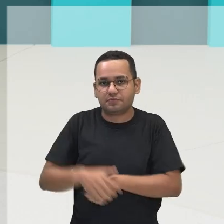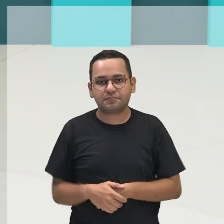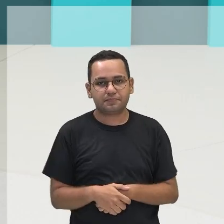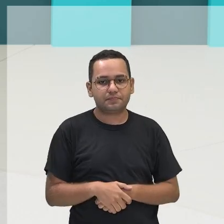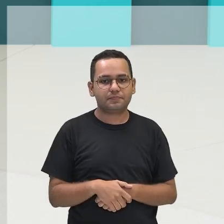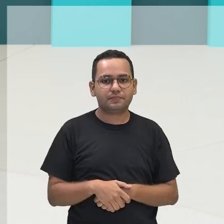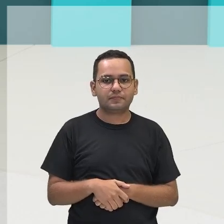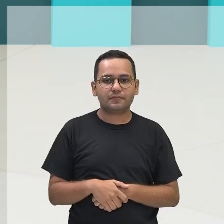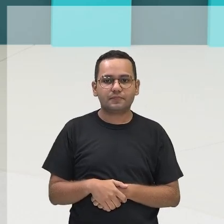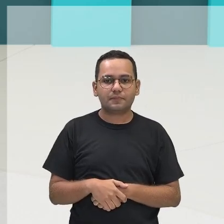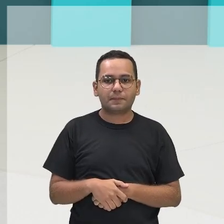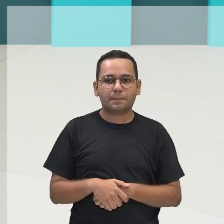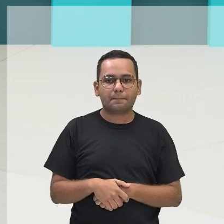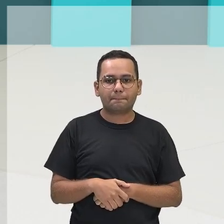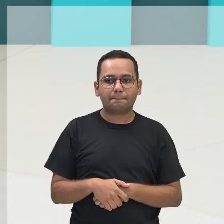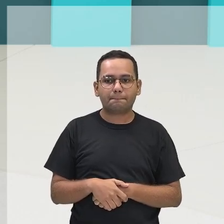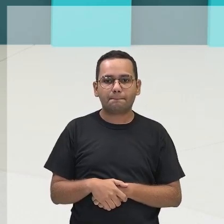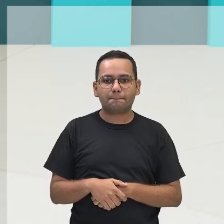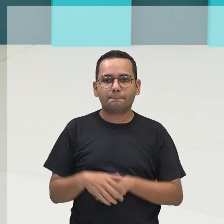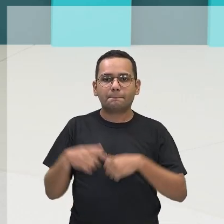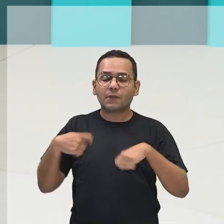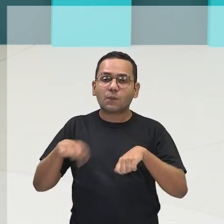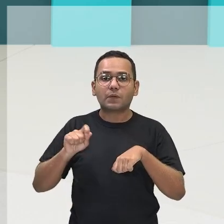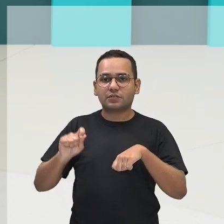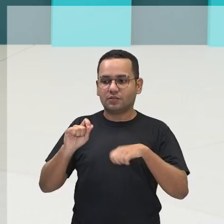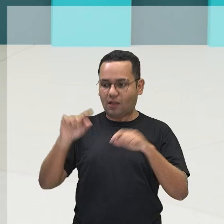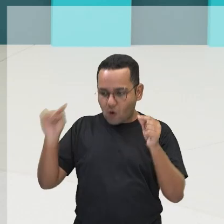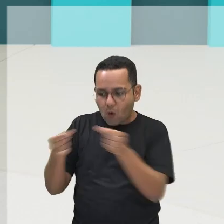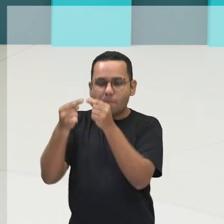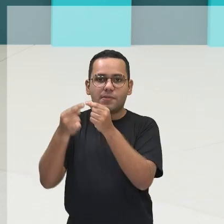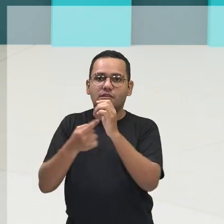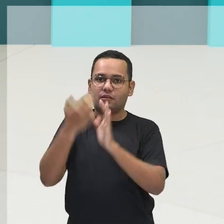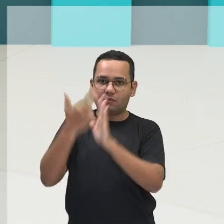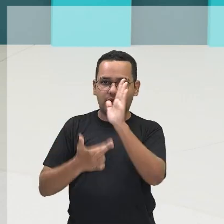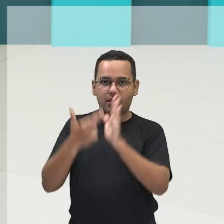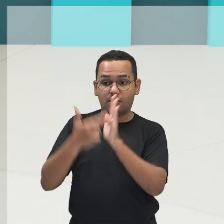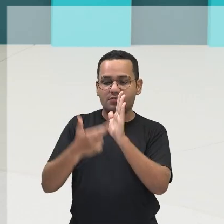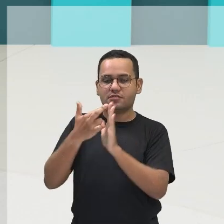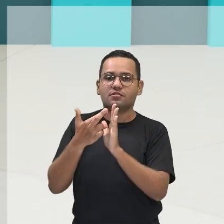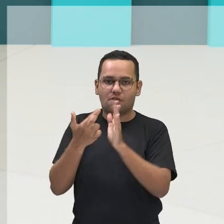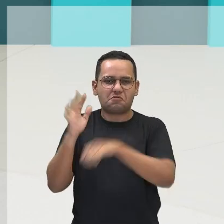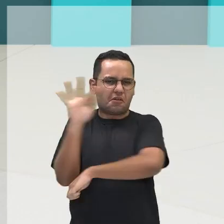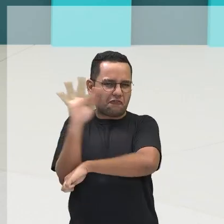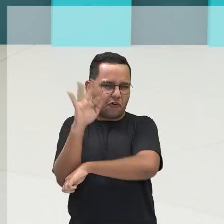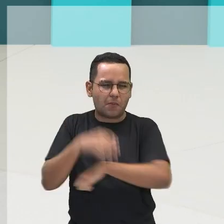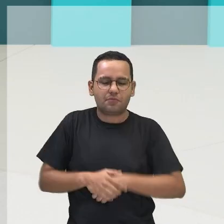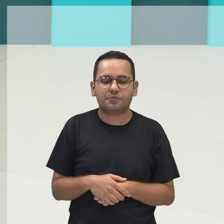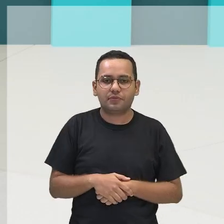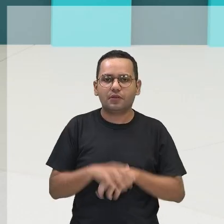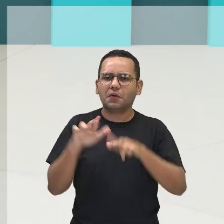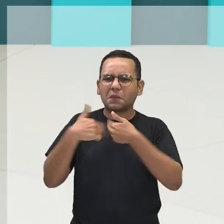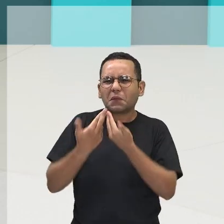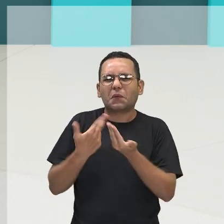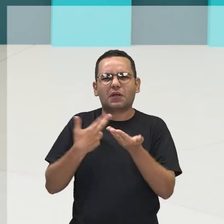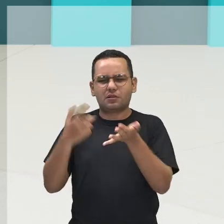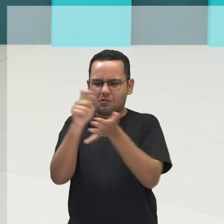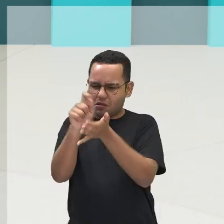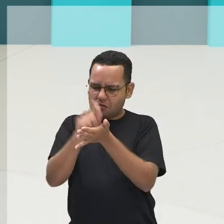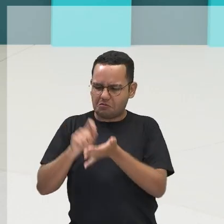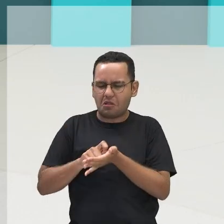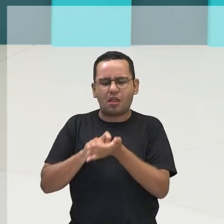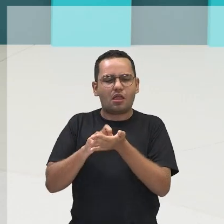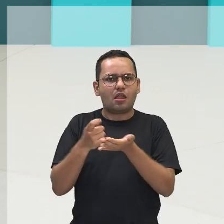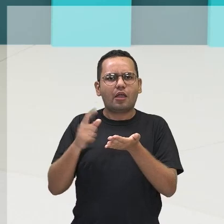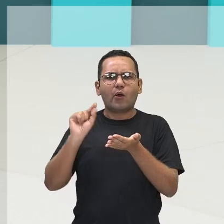que eu preciso, por exemplo, produzir nas redações. Eu não posso chegar lá escrevendo expressões que não são